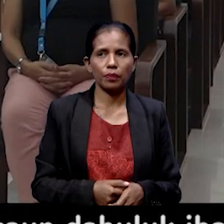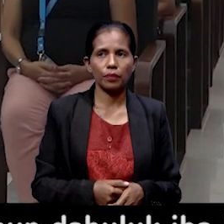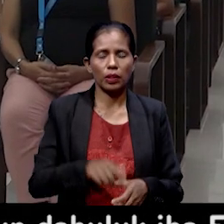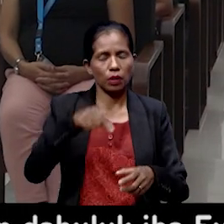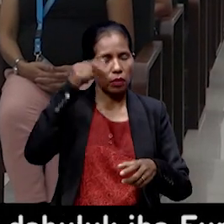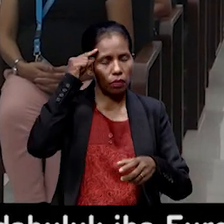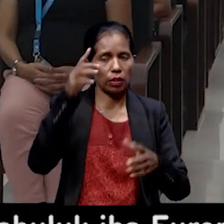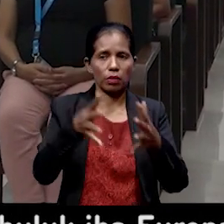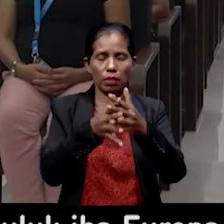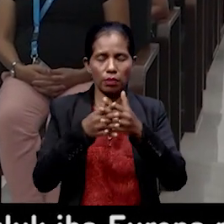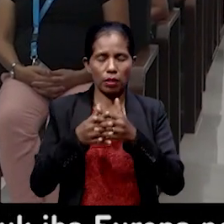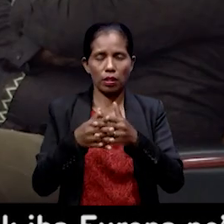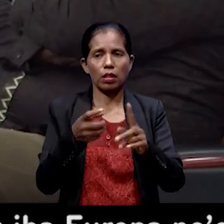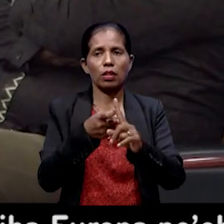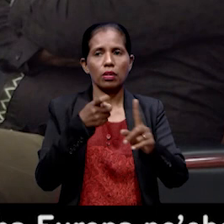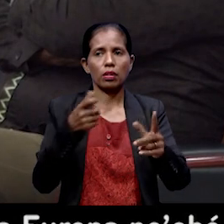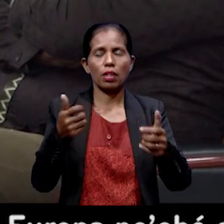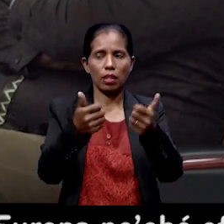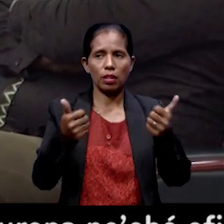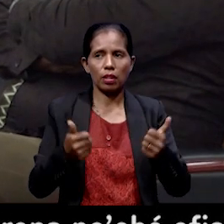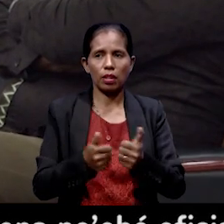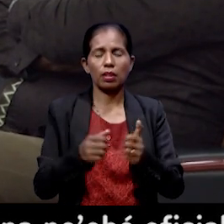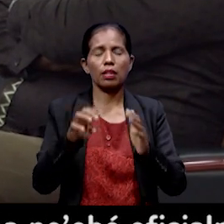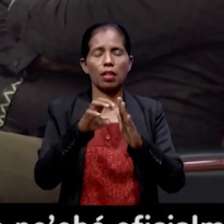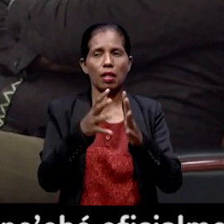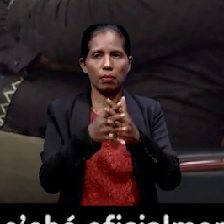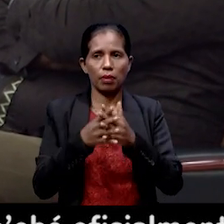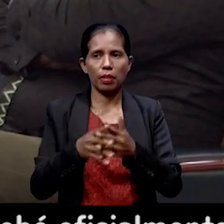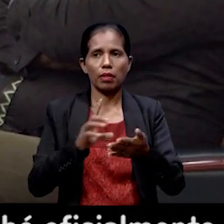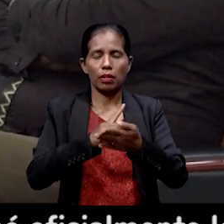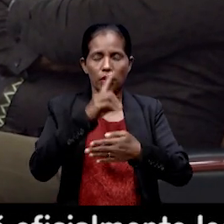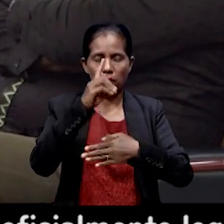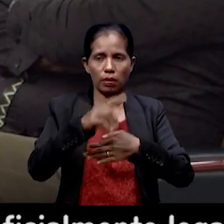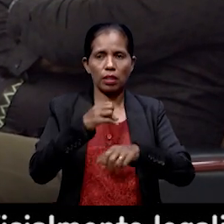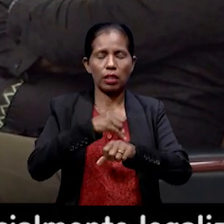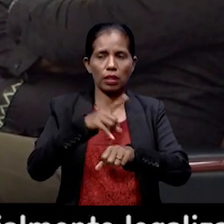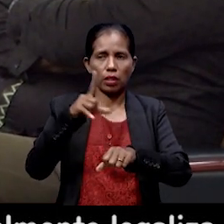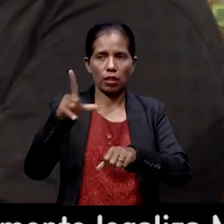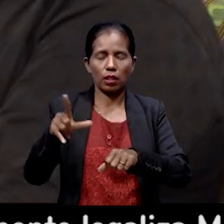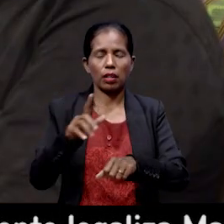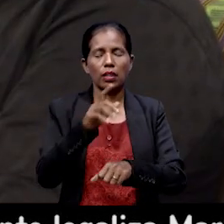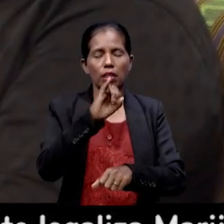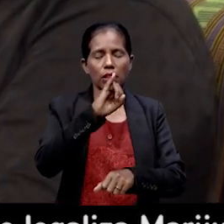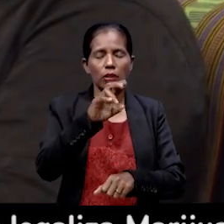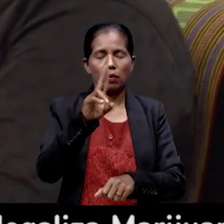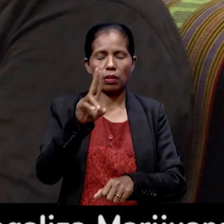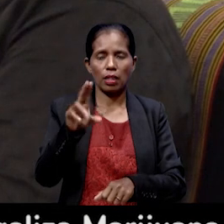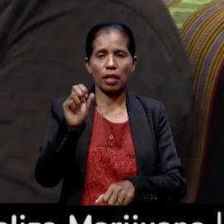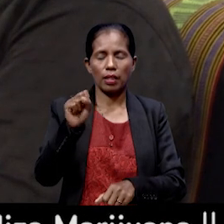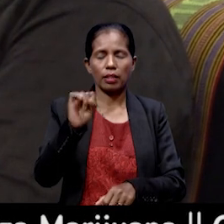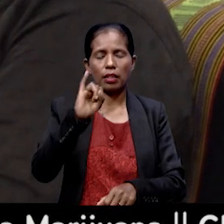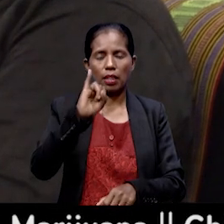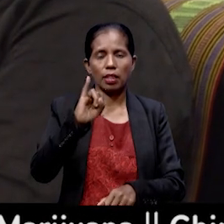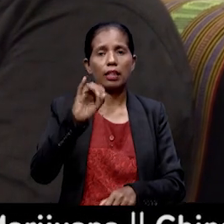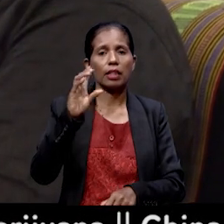Governo Estados Unidos de América e Rússia Agência Estados Unidos para Desenvolvimento Internacional USAID apoia o fundo